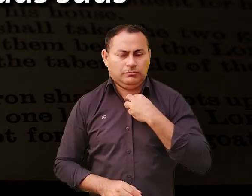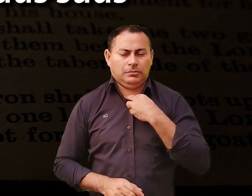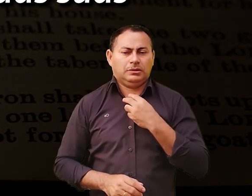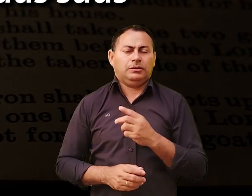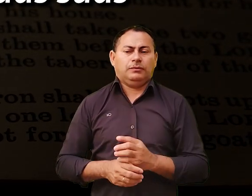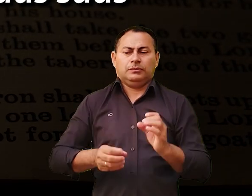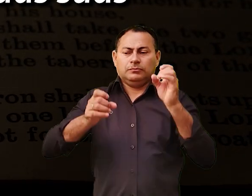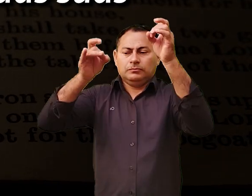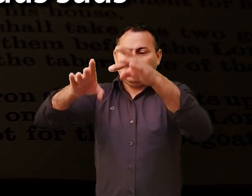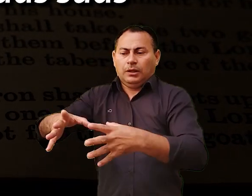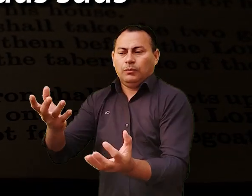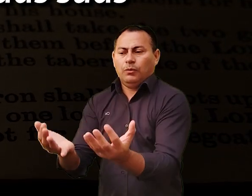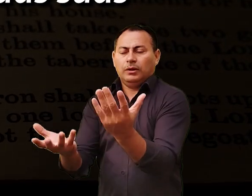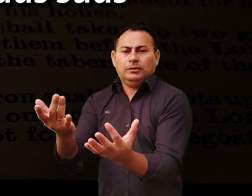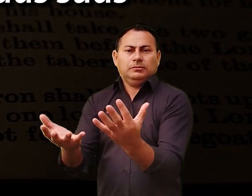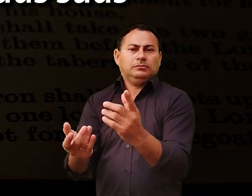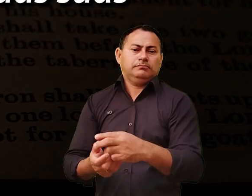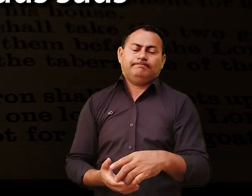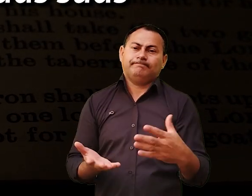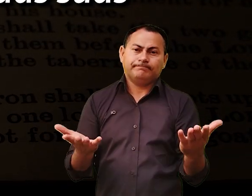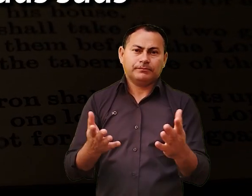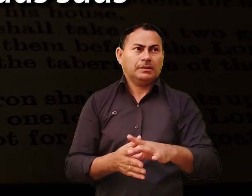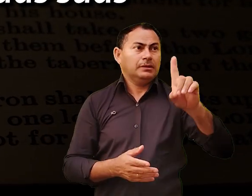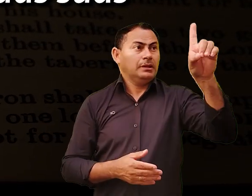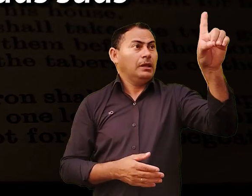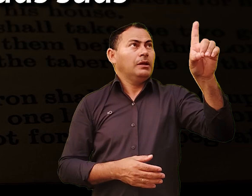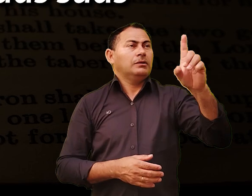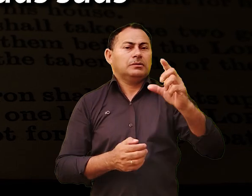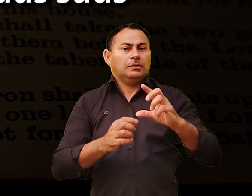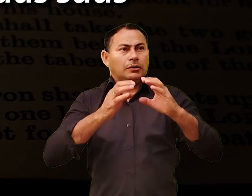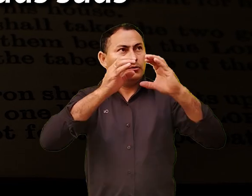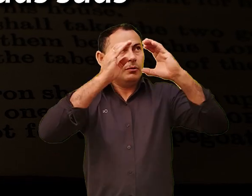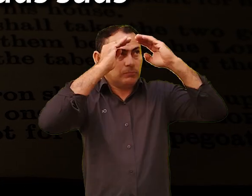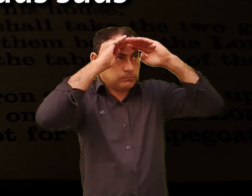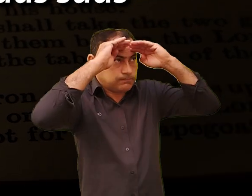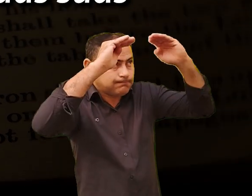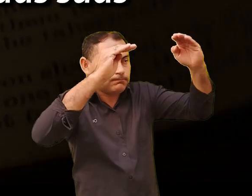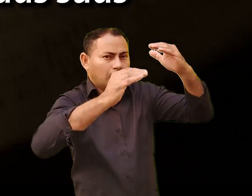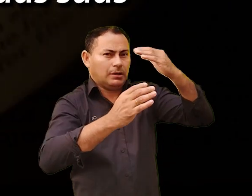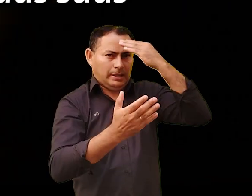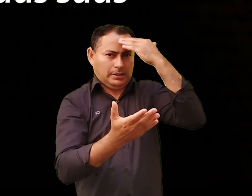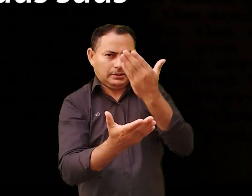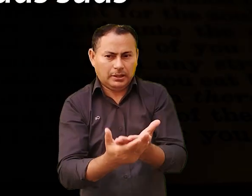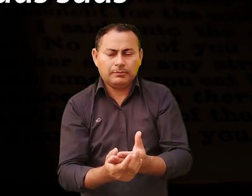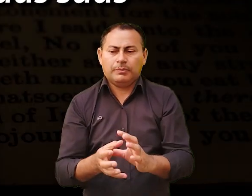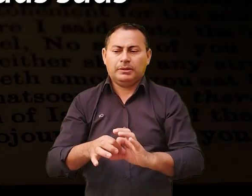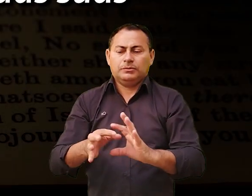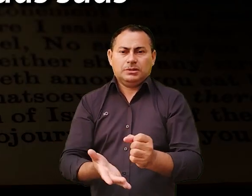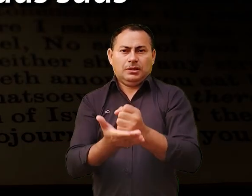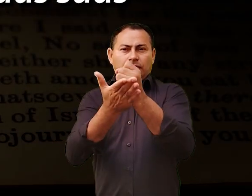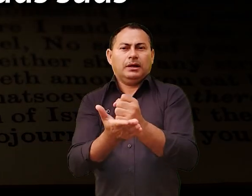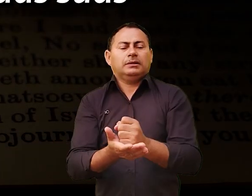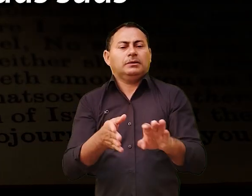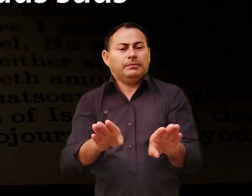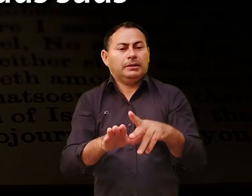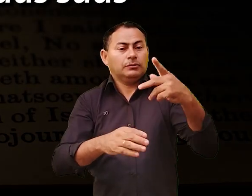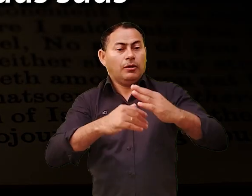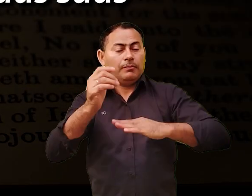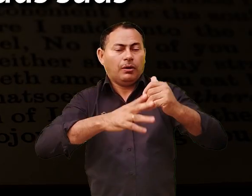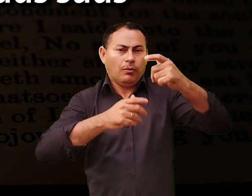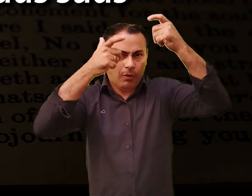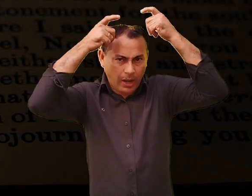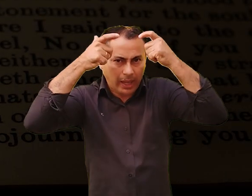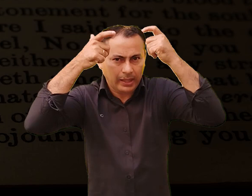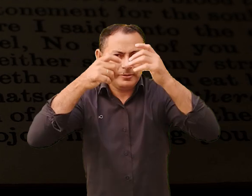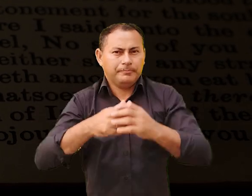Se formos atirados na fornalha em chamas, o Deus a quem prestamos culto pode livrar-nos, e ele nos livrará das tuas mãos, ó